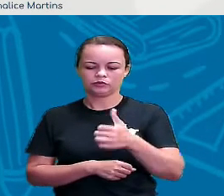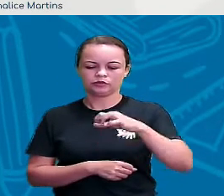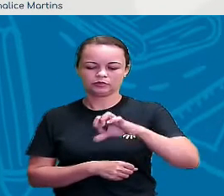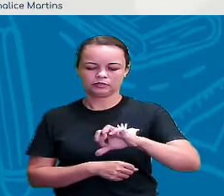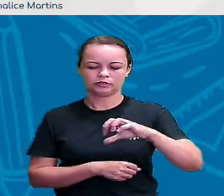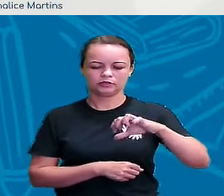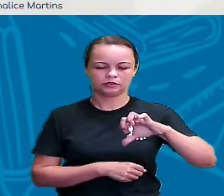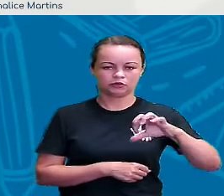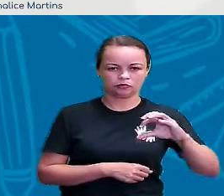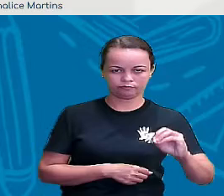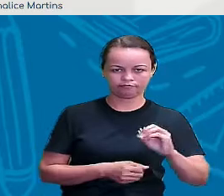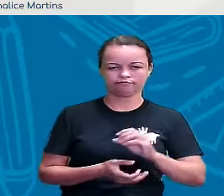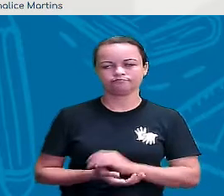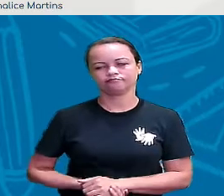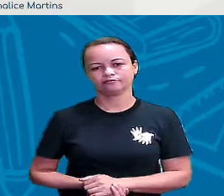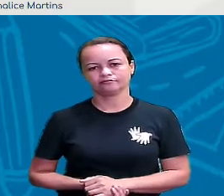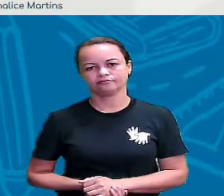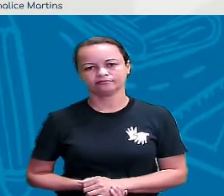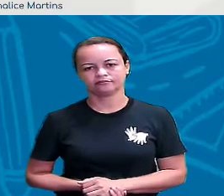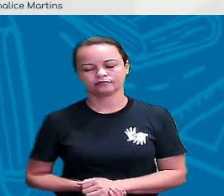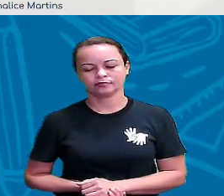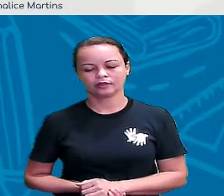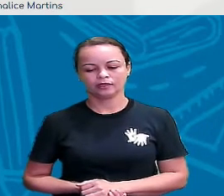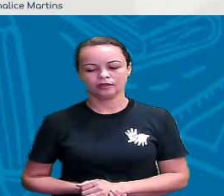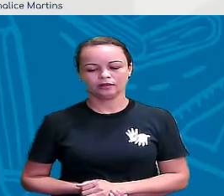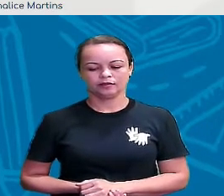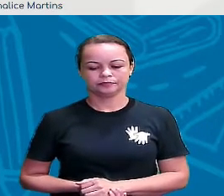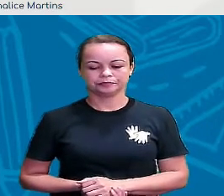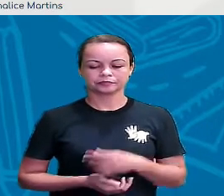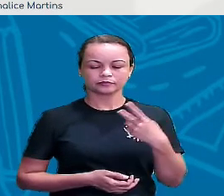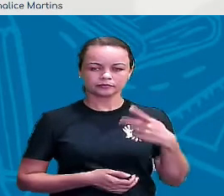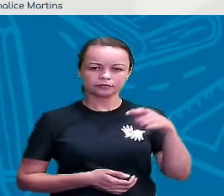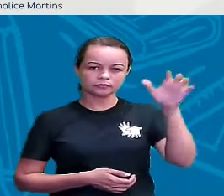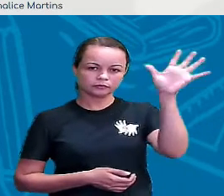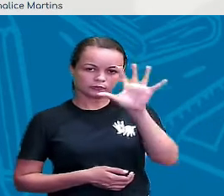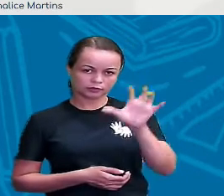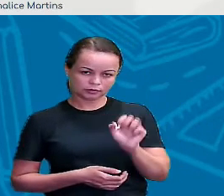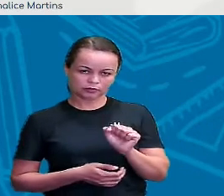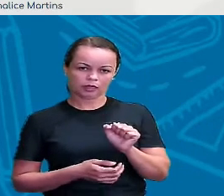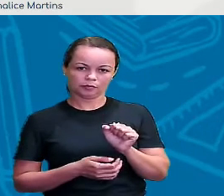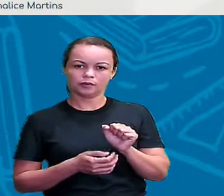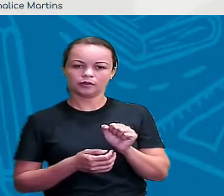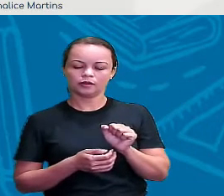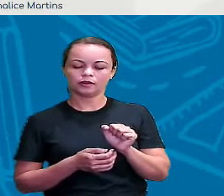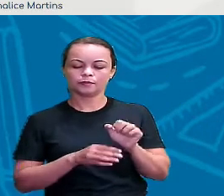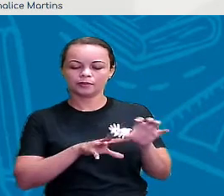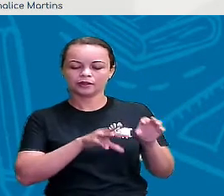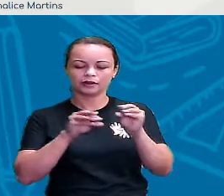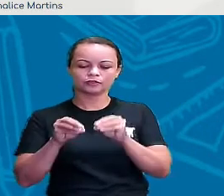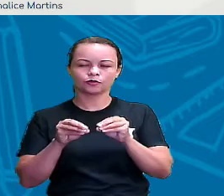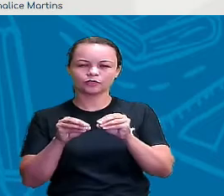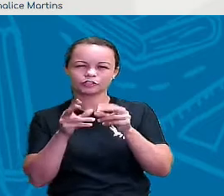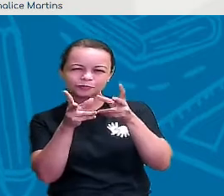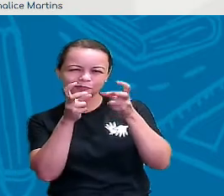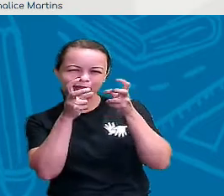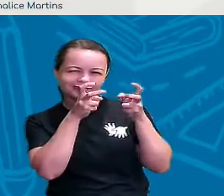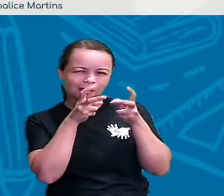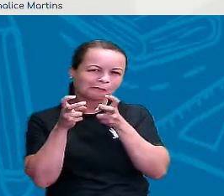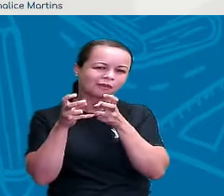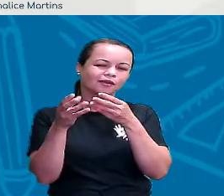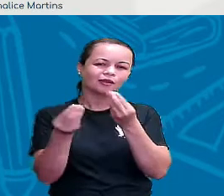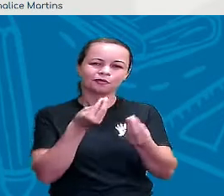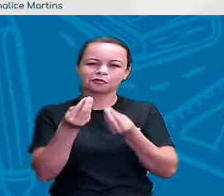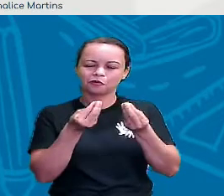E aí a gente tem um mapa, né, migratório, a gente consegue perceber aí essa